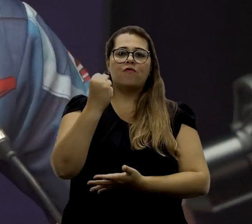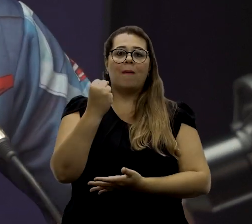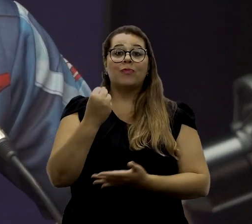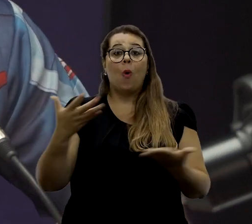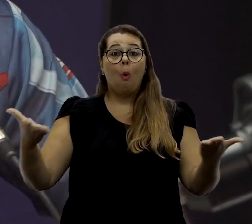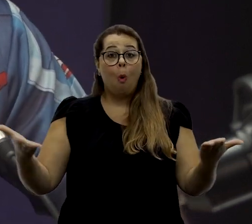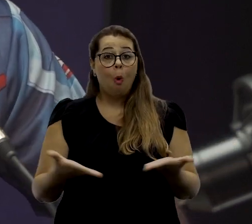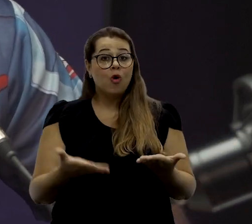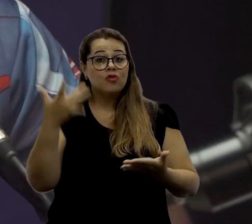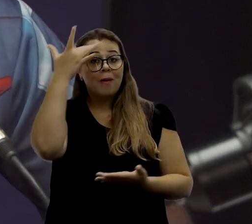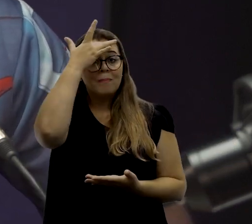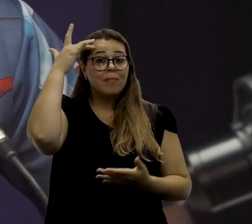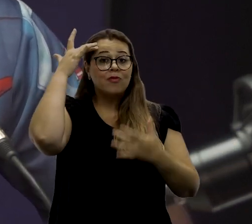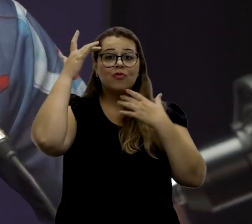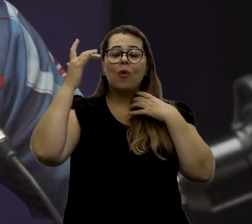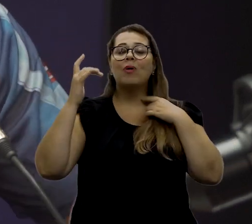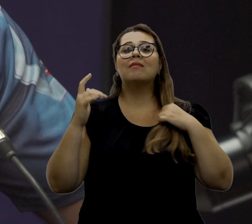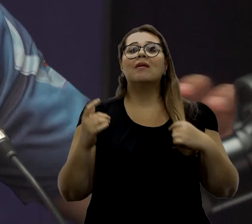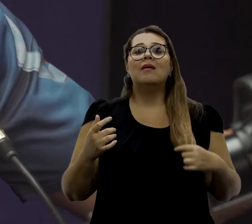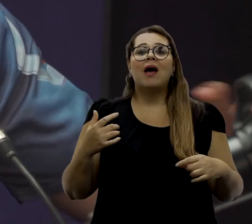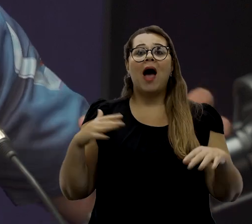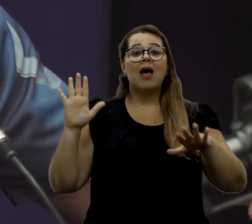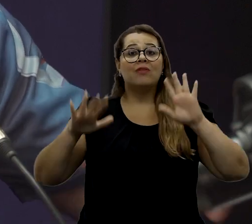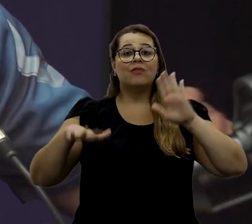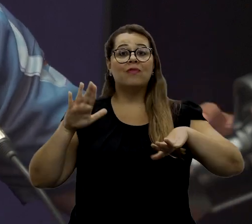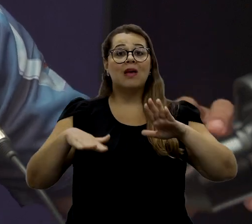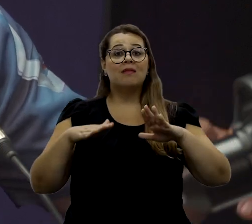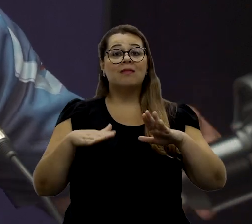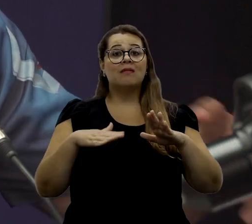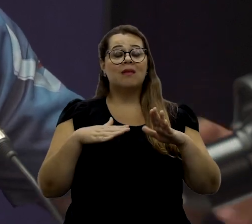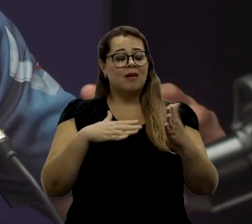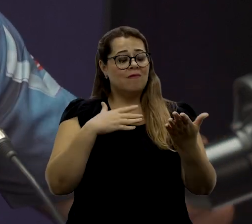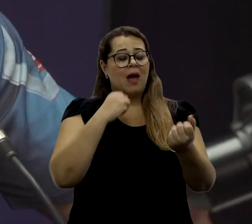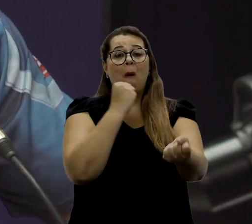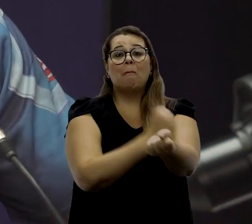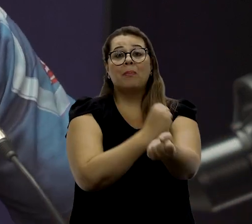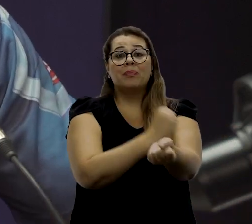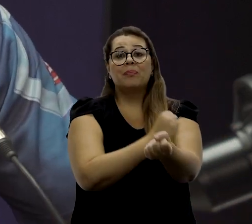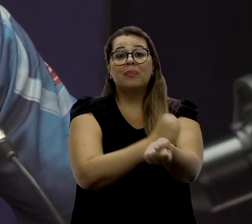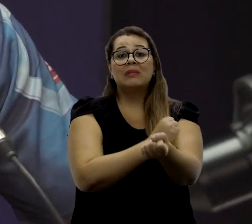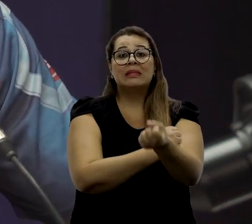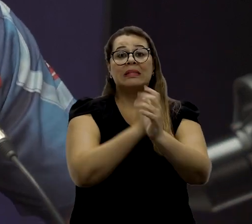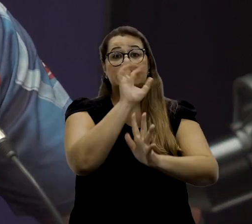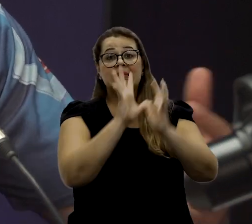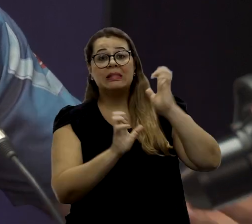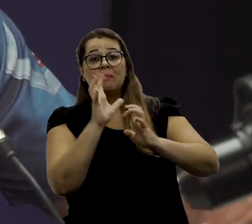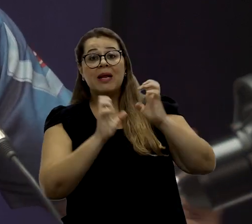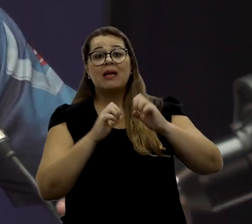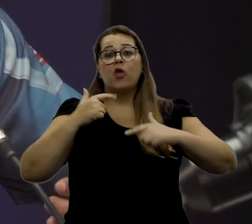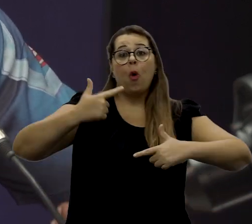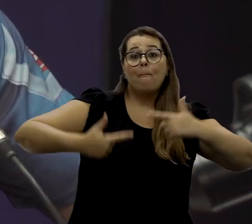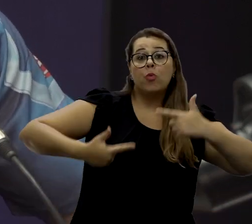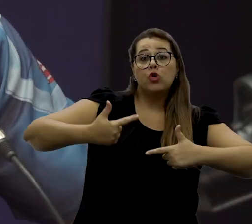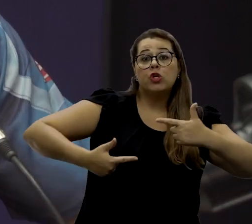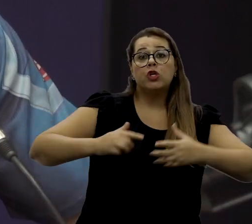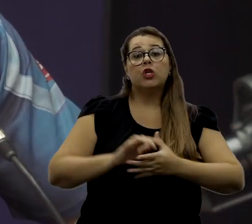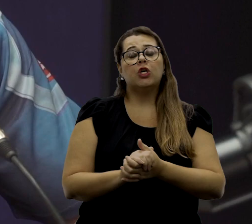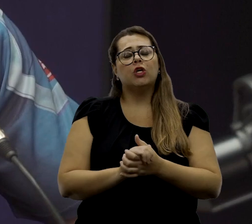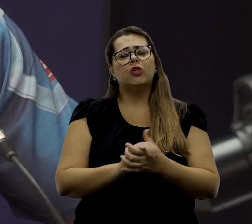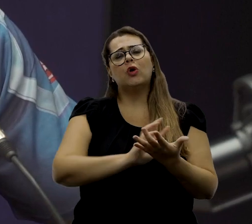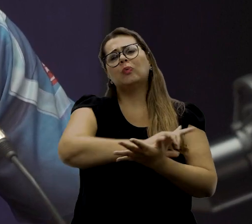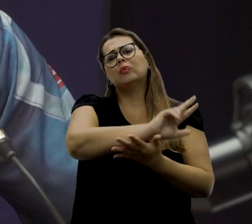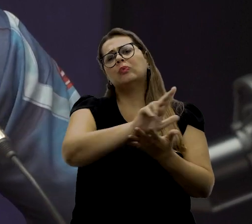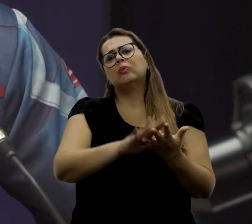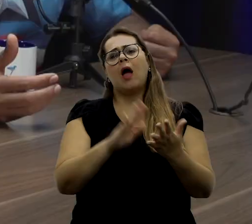relacionadas à própria política mesmo, sabe? Esses polos, assim, que muitas vezes... Conflito, interesses,